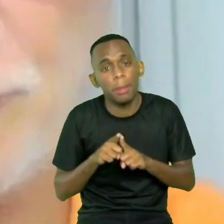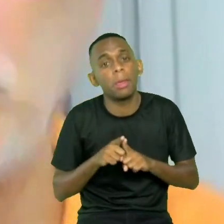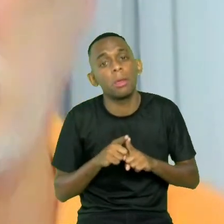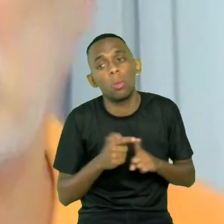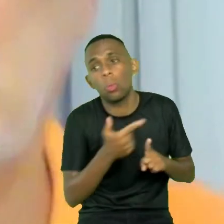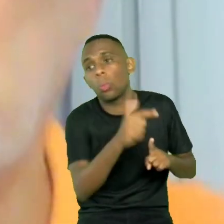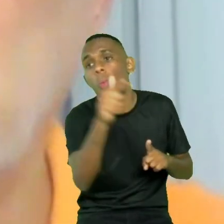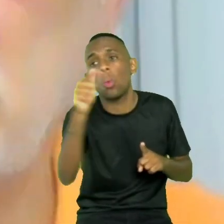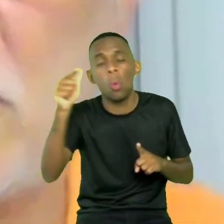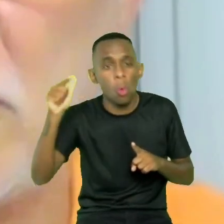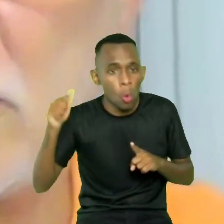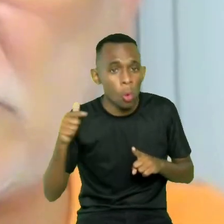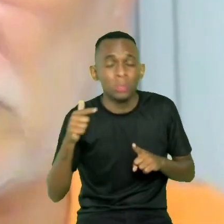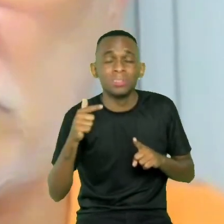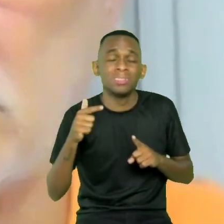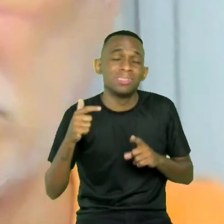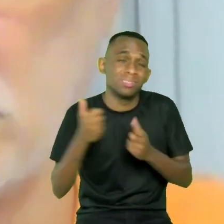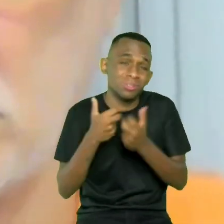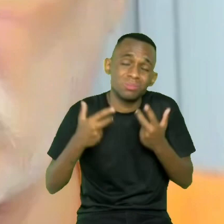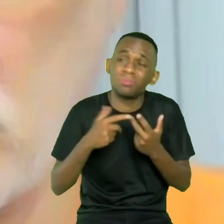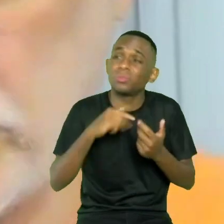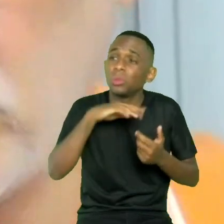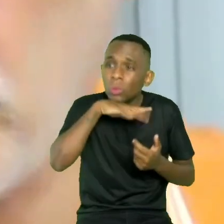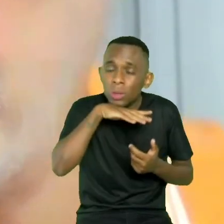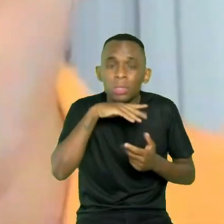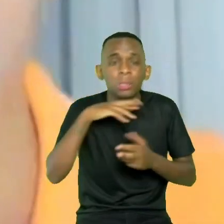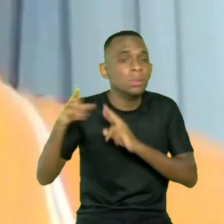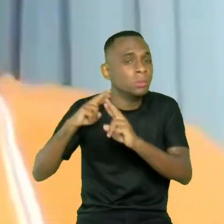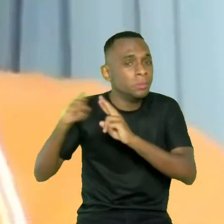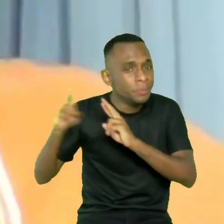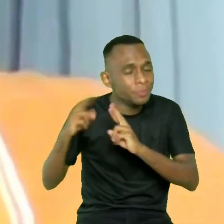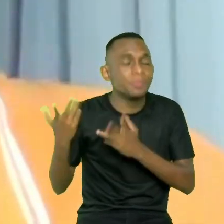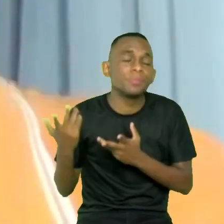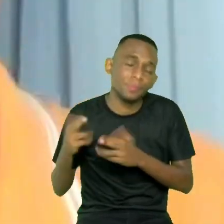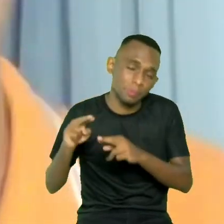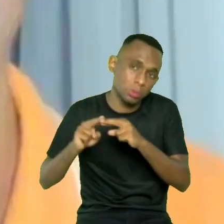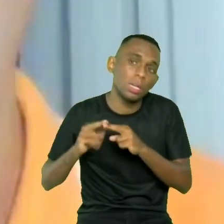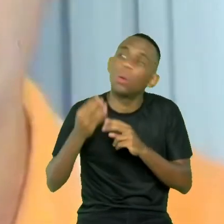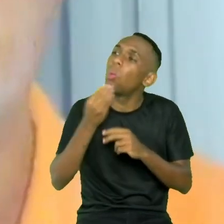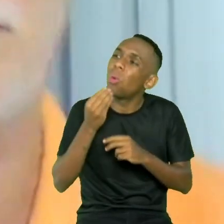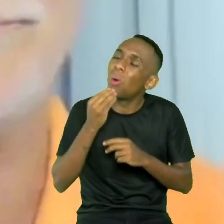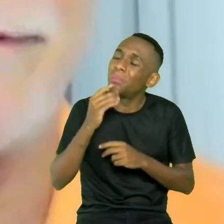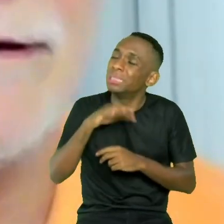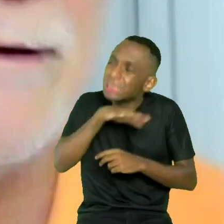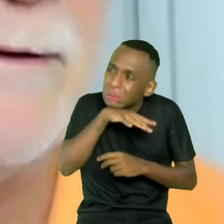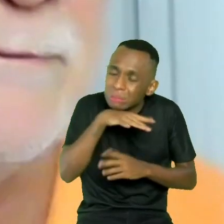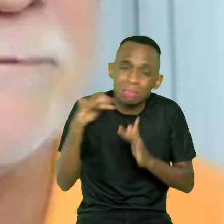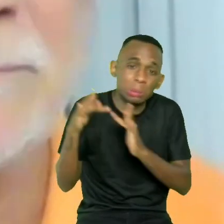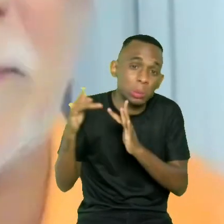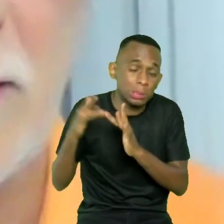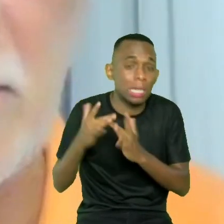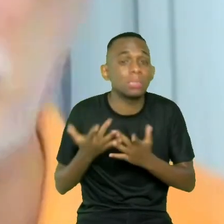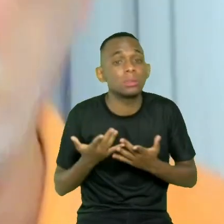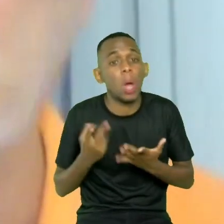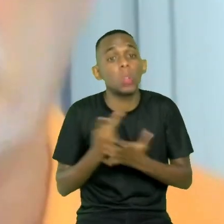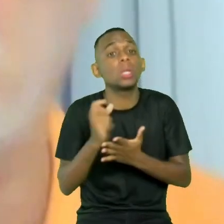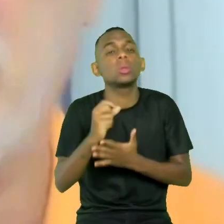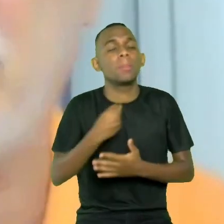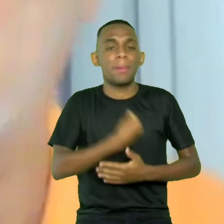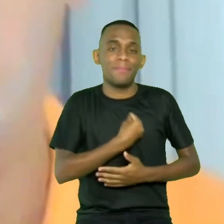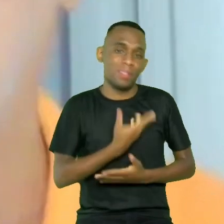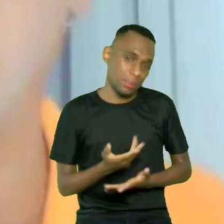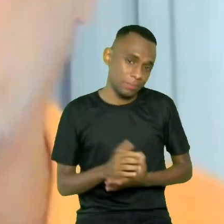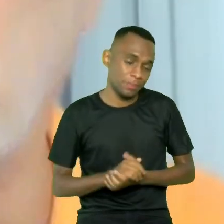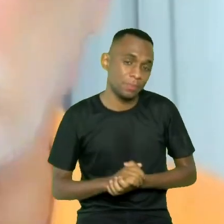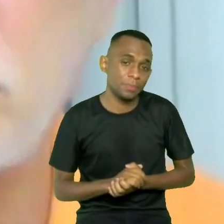dessa frustração dessa relação com esse homem, né? E ela, naquele momento que ela vai